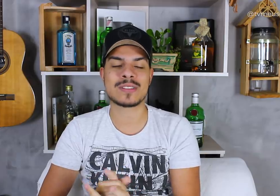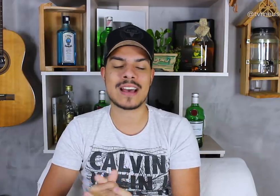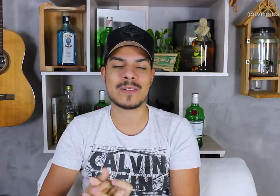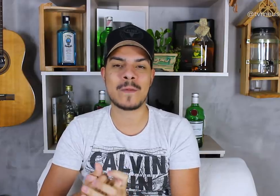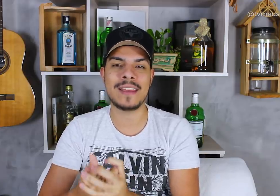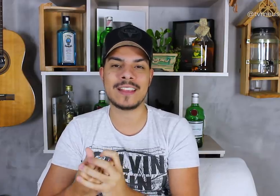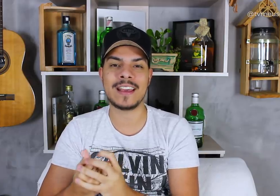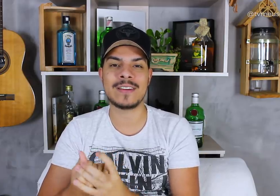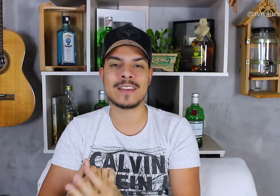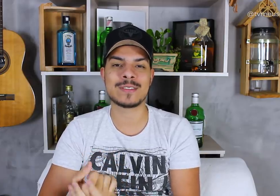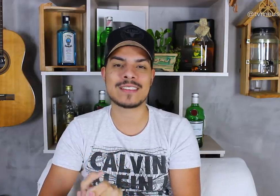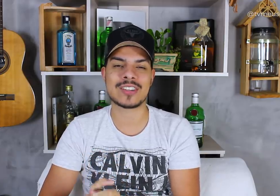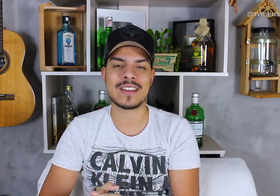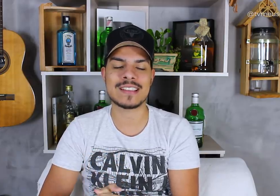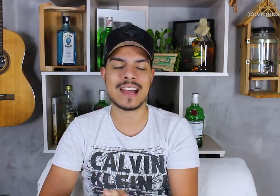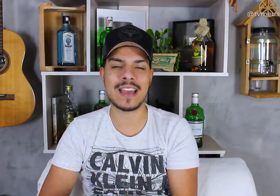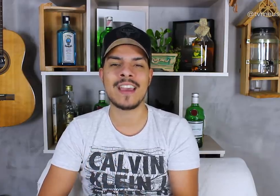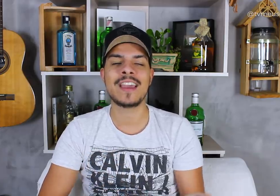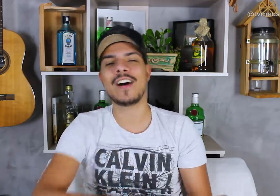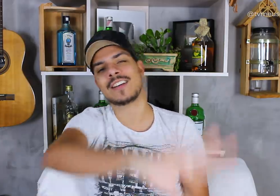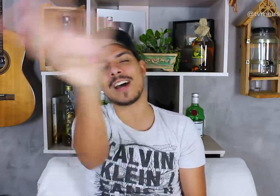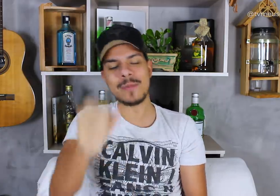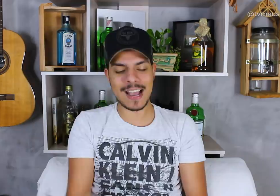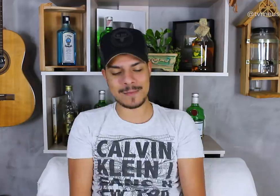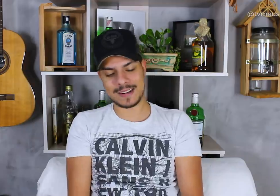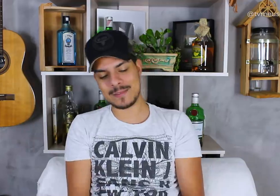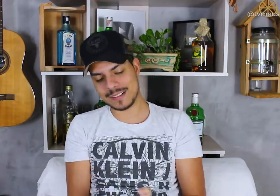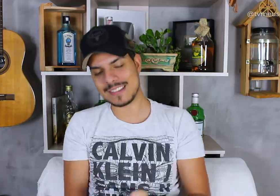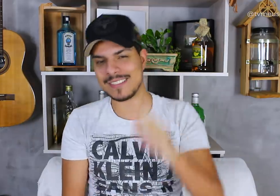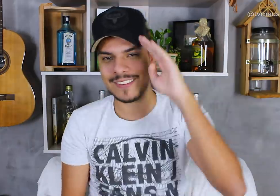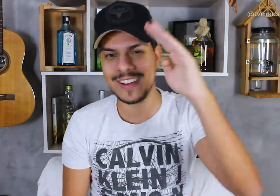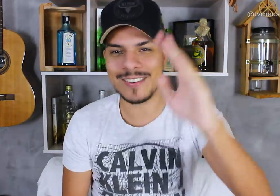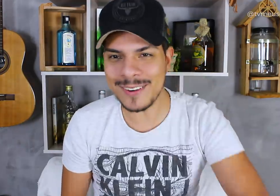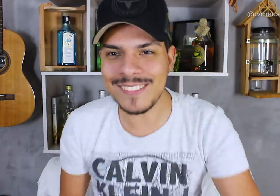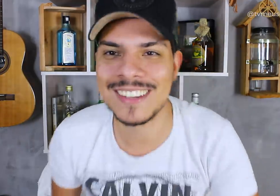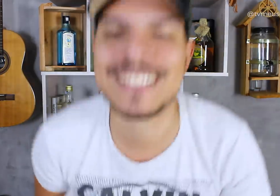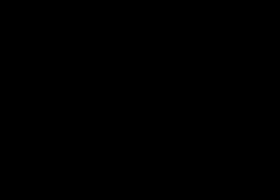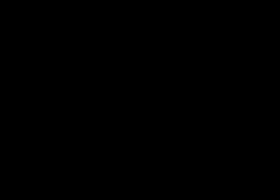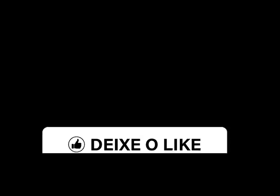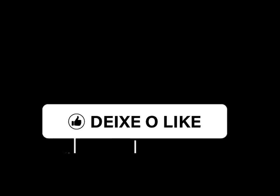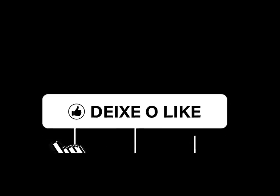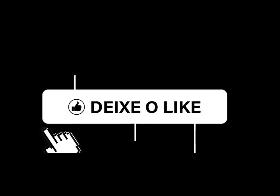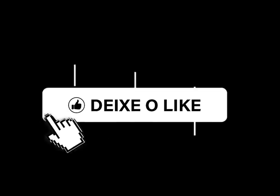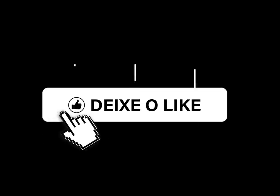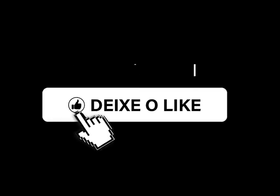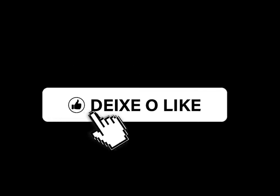vocês tenham gostado. Comentem aí o que vocês acharam dessa live. E ó, tchau, obrigado, apertando o botãozinho vermelho, ó. Fomos!